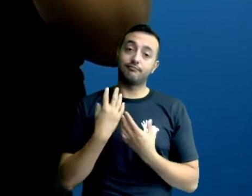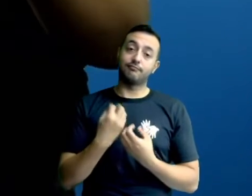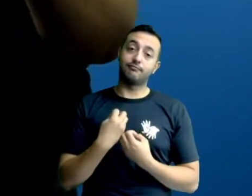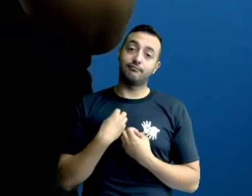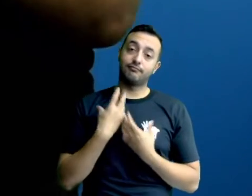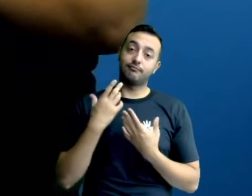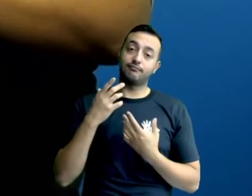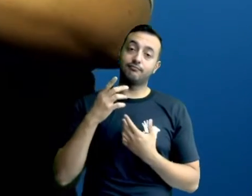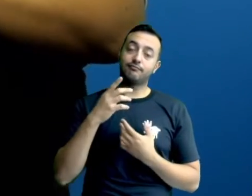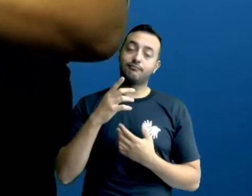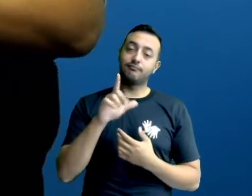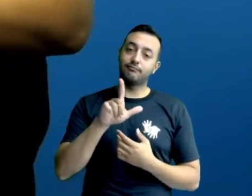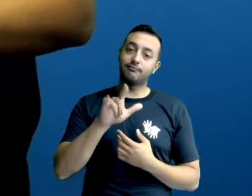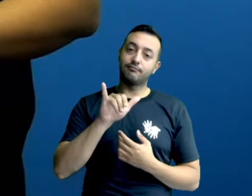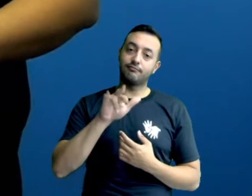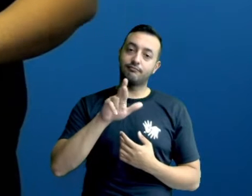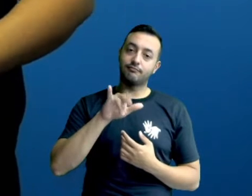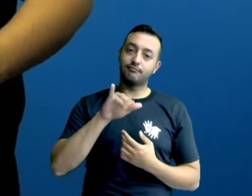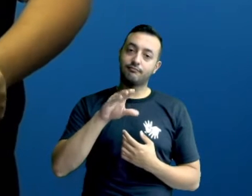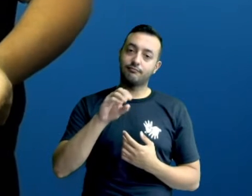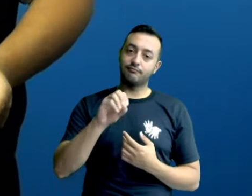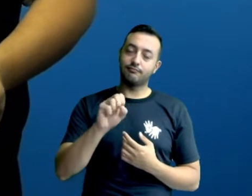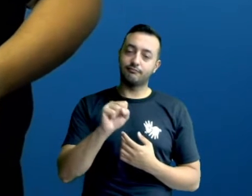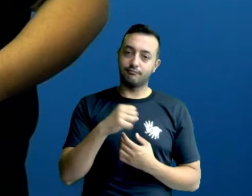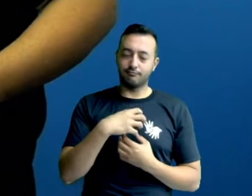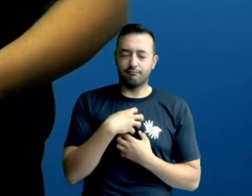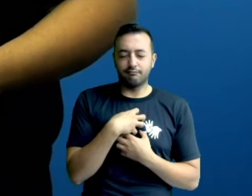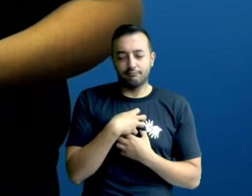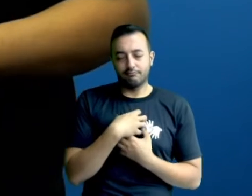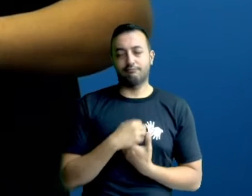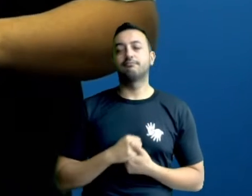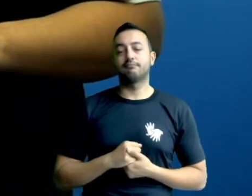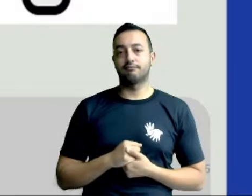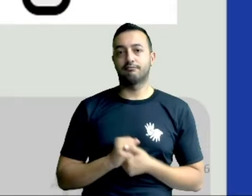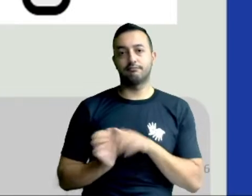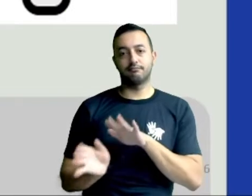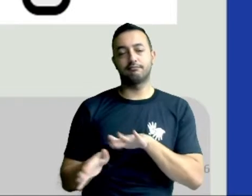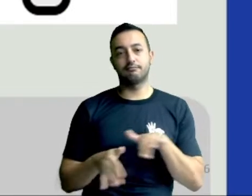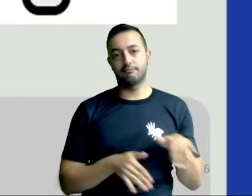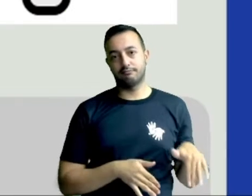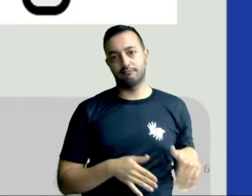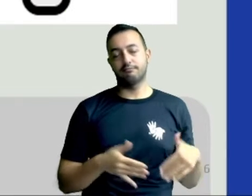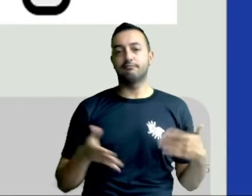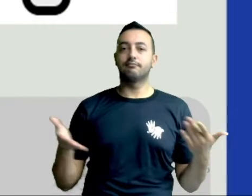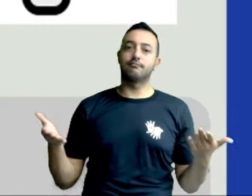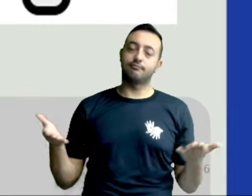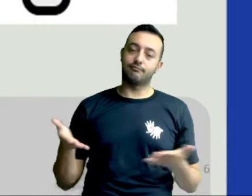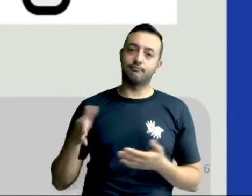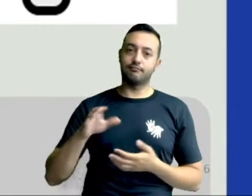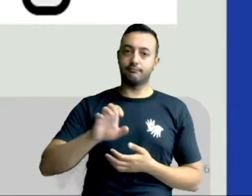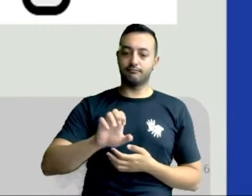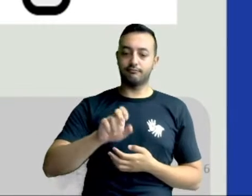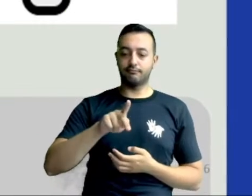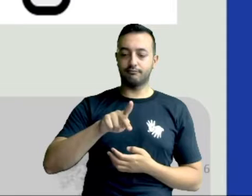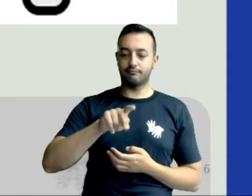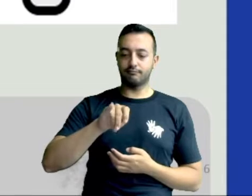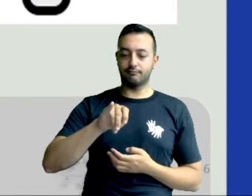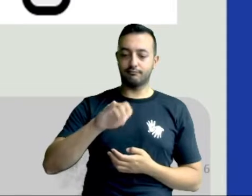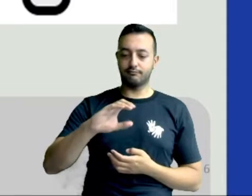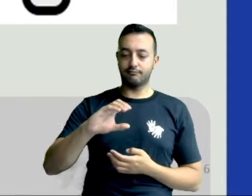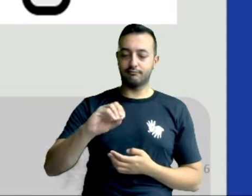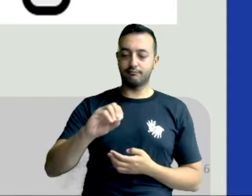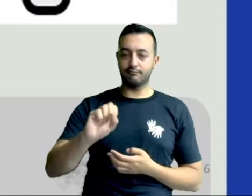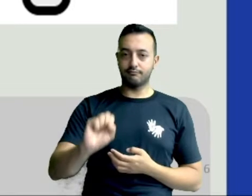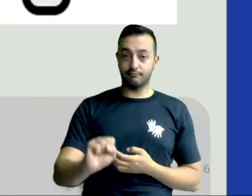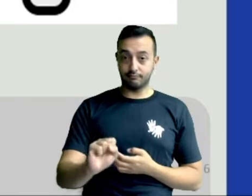poemas líricos. Tá bom, gente? Prosseguindo, vamos para os poemas épicos.